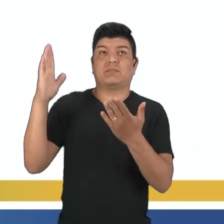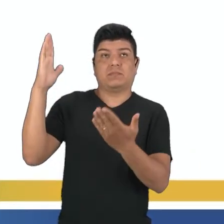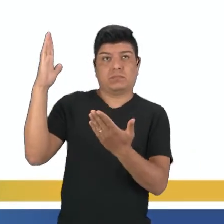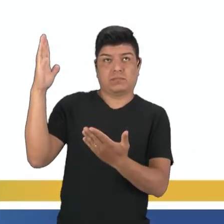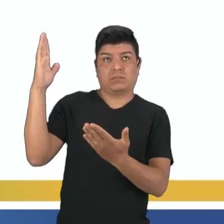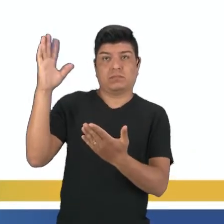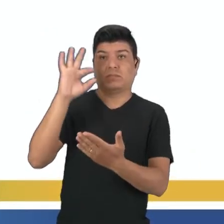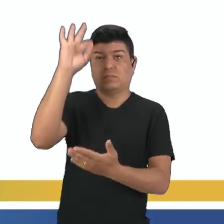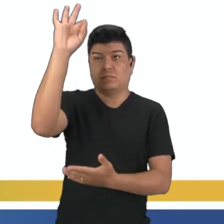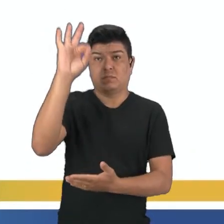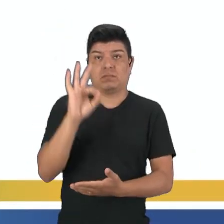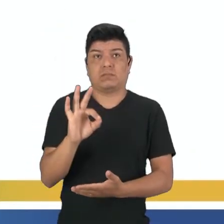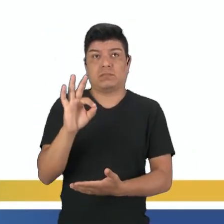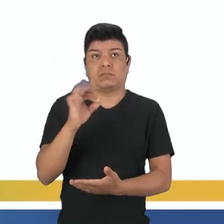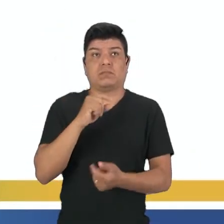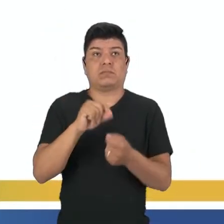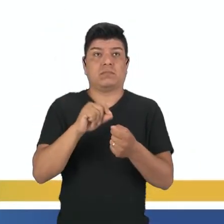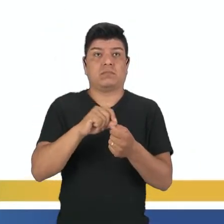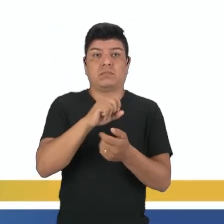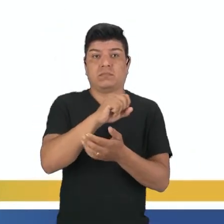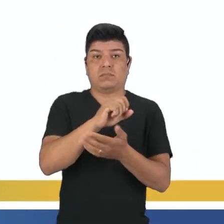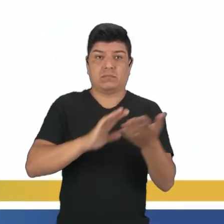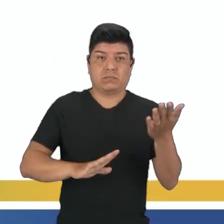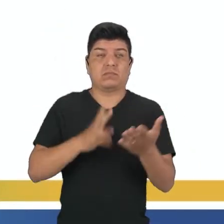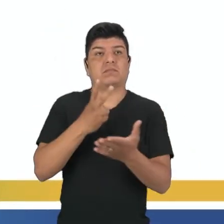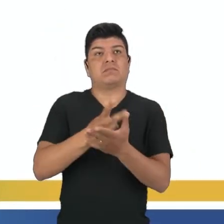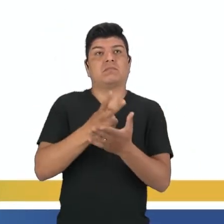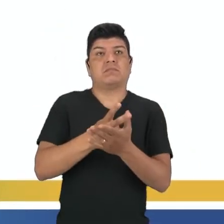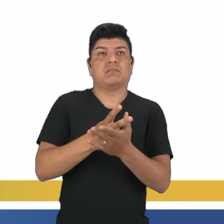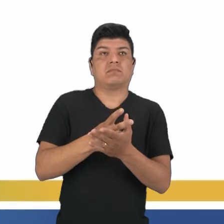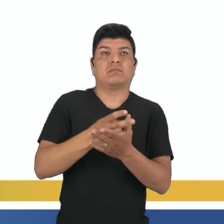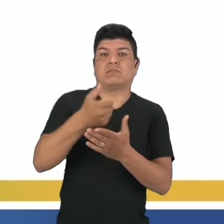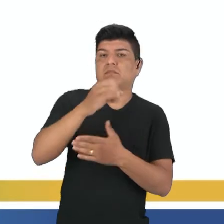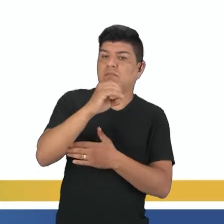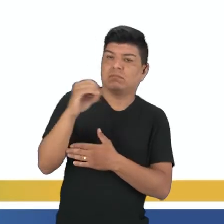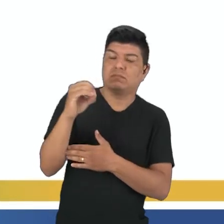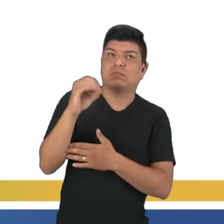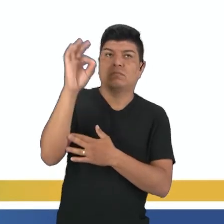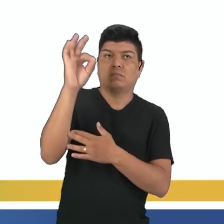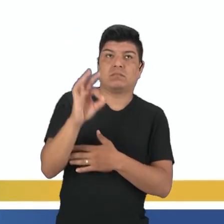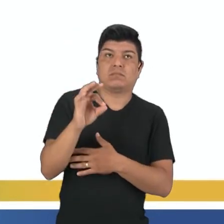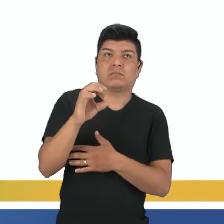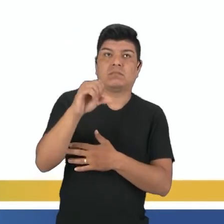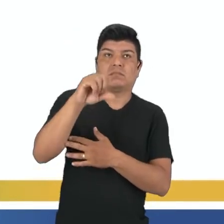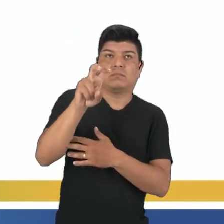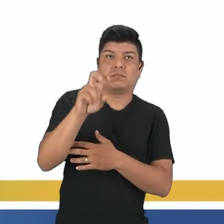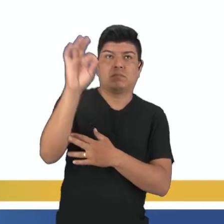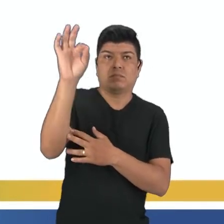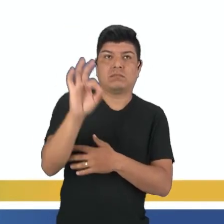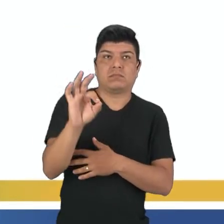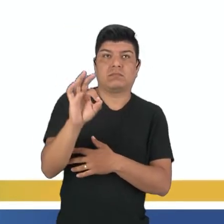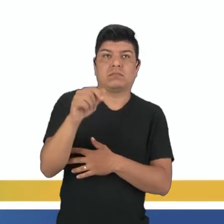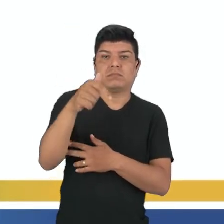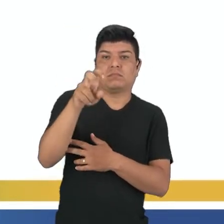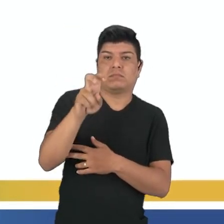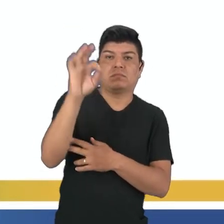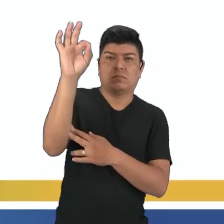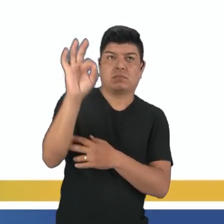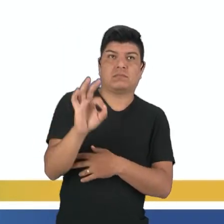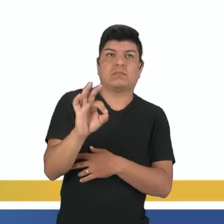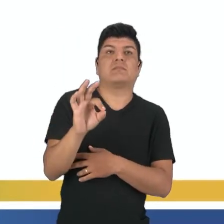a porcentagem com que eu faço as atividades. Sempre 100%, quase sempre 95%, a